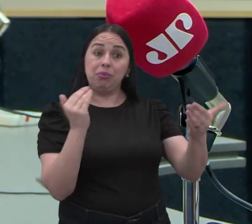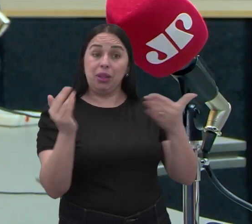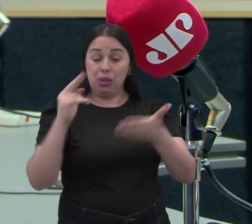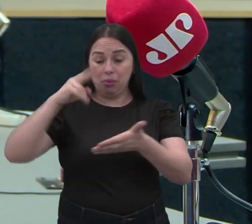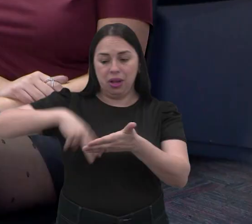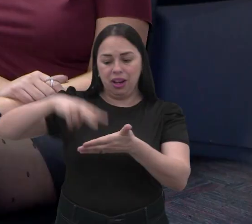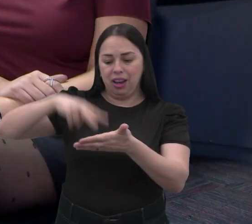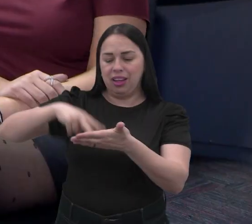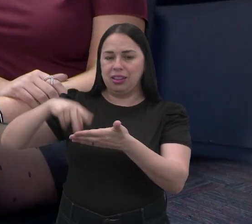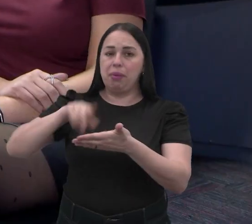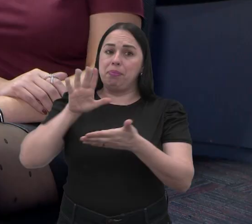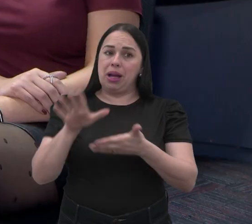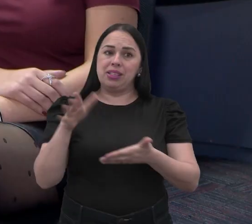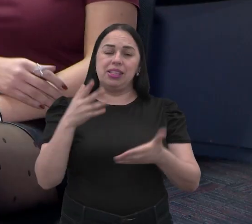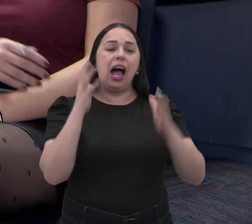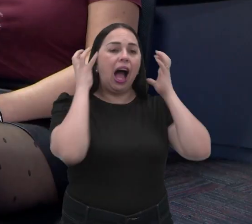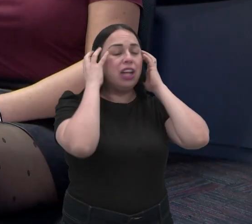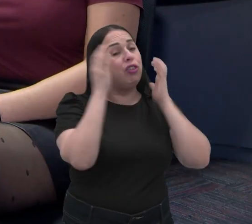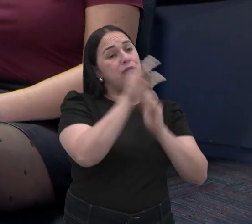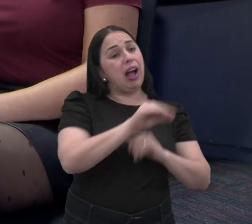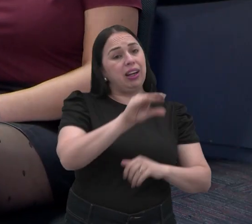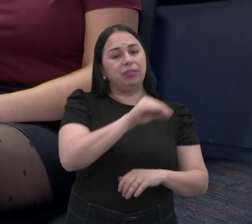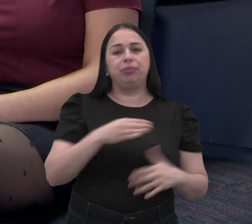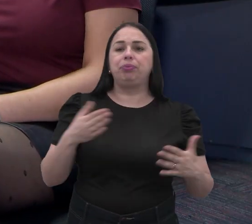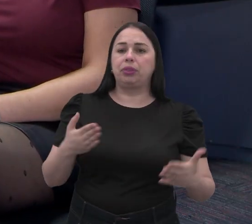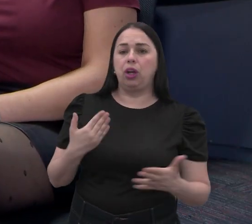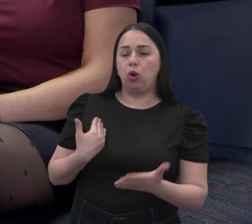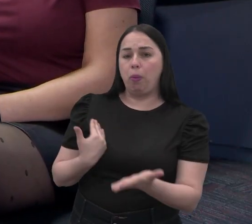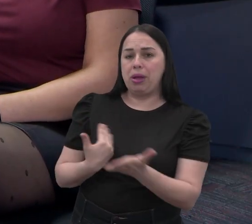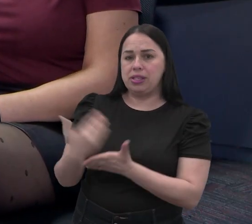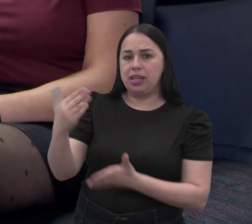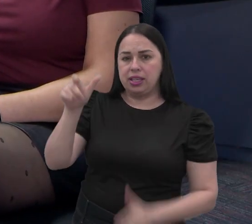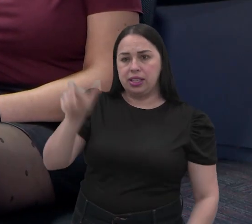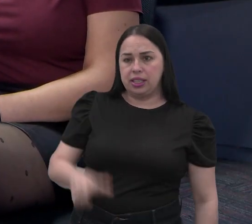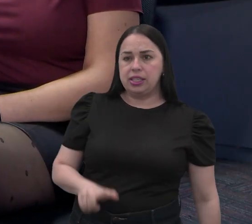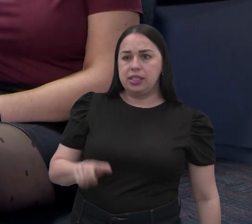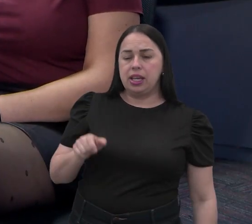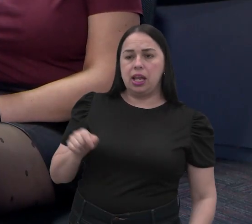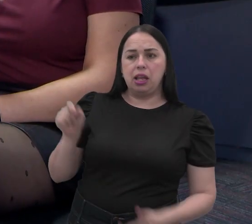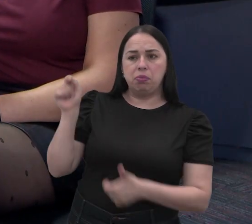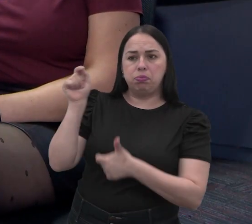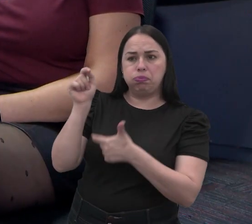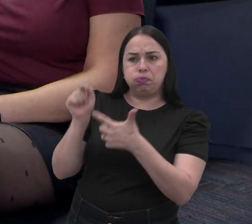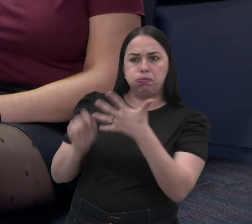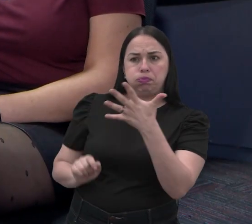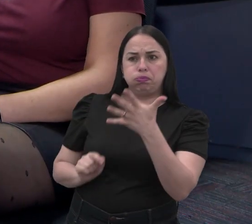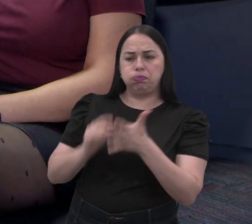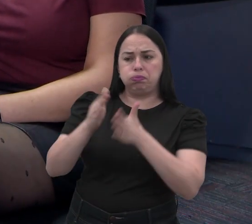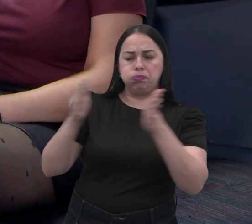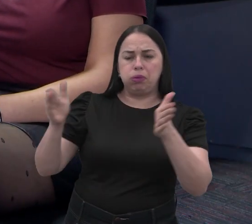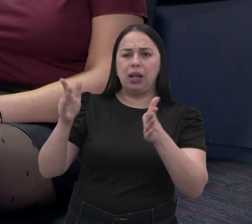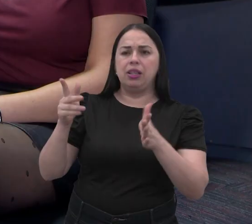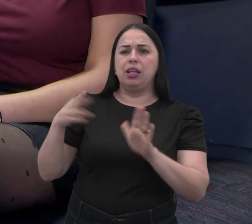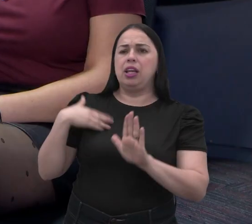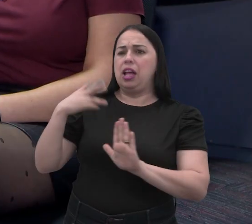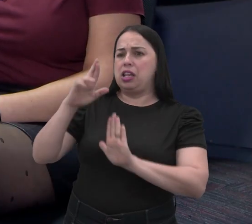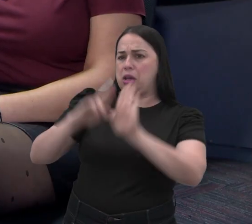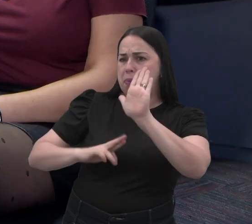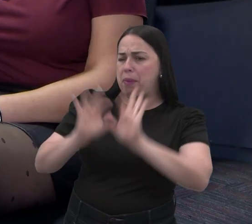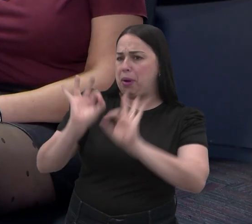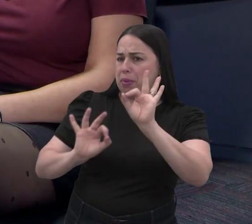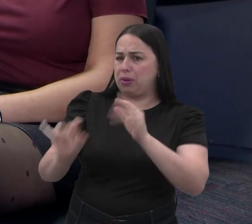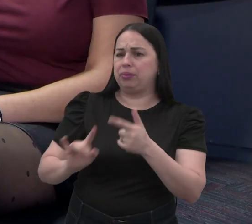como um livro, né? Só que é falado. Bom, falei durante o programa, comecei falando que o Eloy passou por tudo praticamente no rádio. Você foi